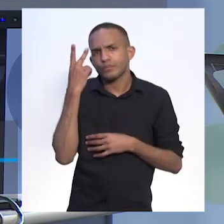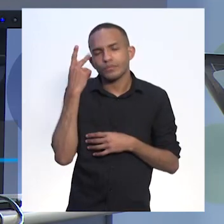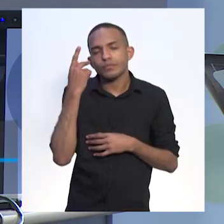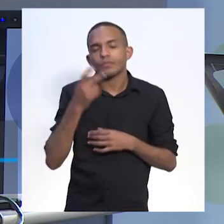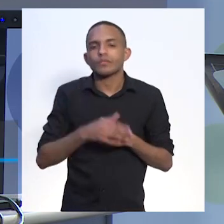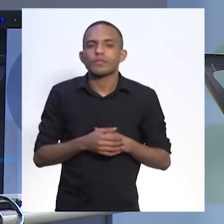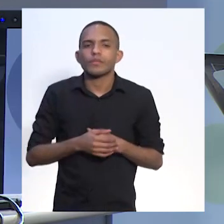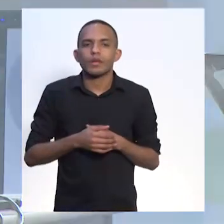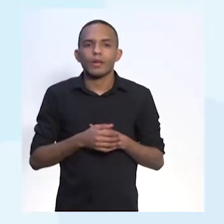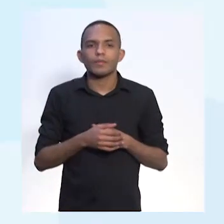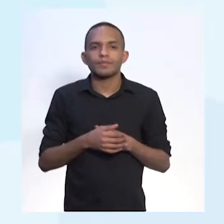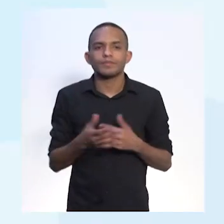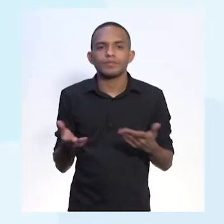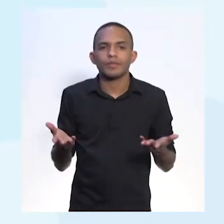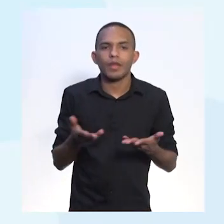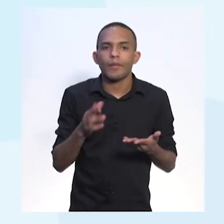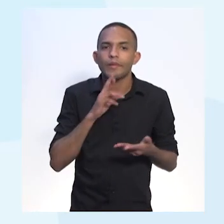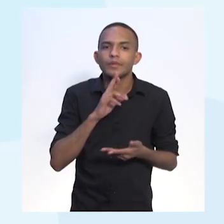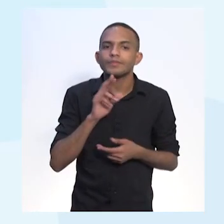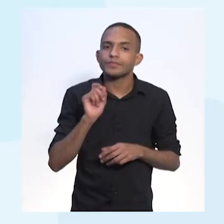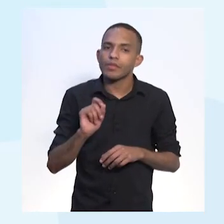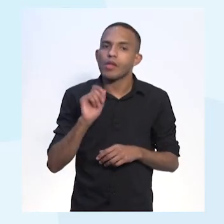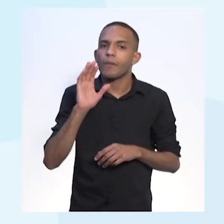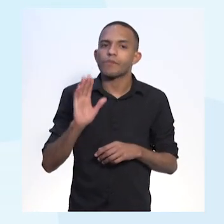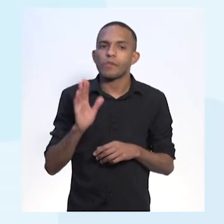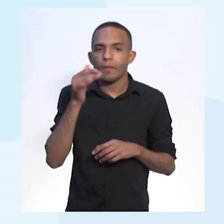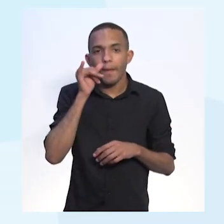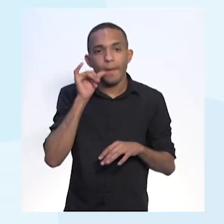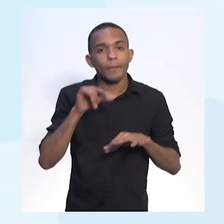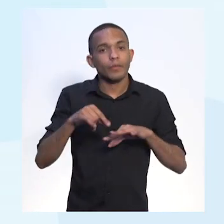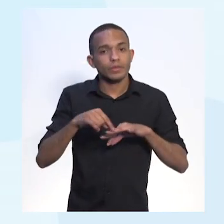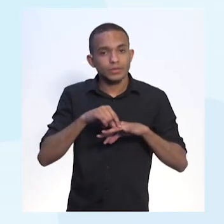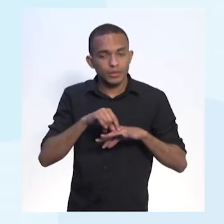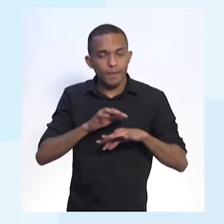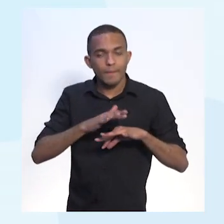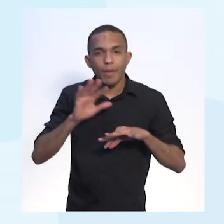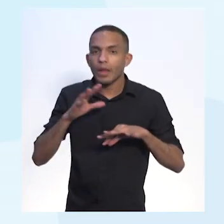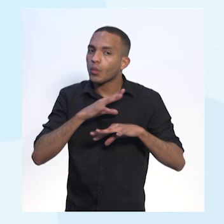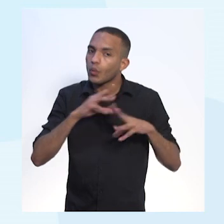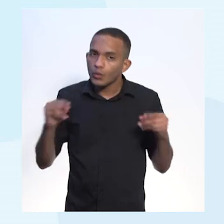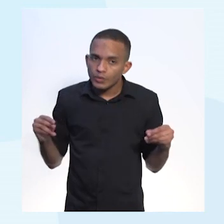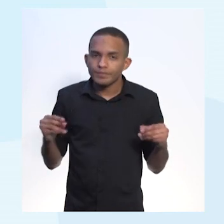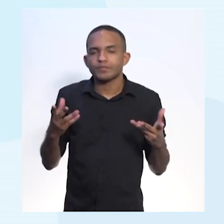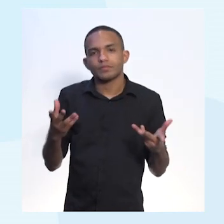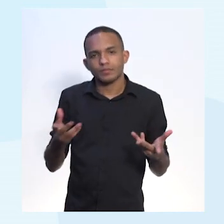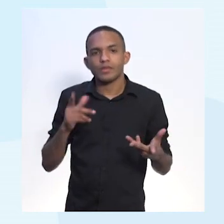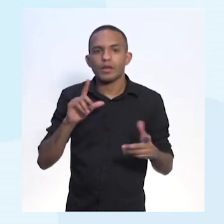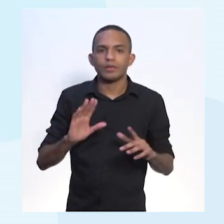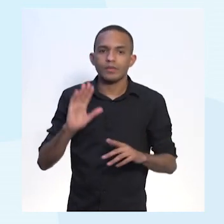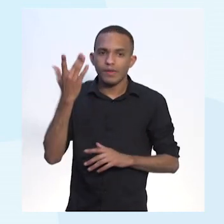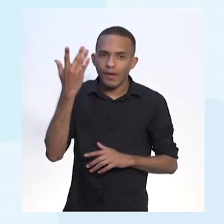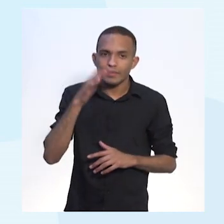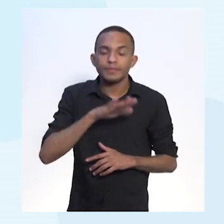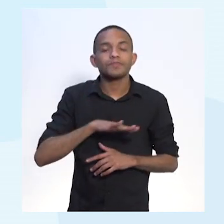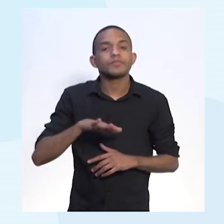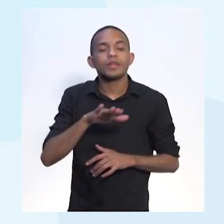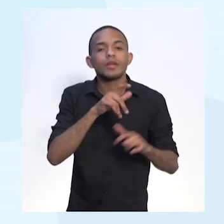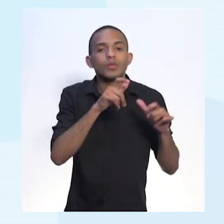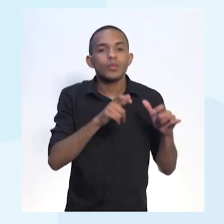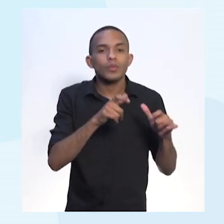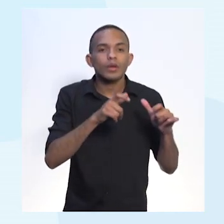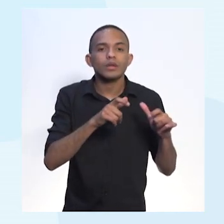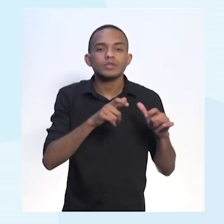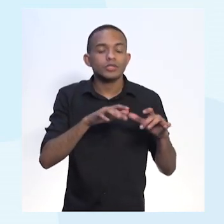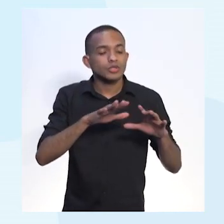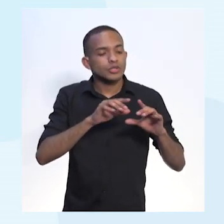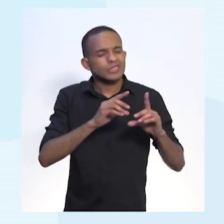lá, ideia para as respostas? O que aconteceu? Um anel de pérola sumiu, né? Foi isso que aconteceu. Onde aconteceu?